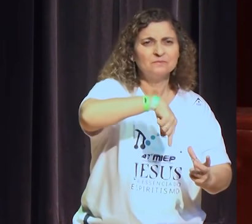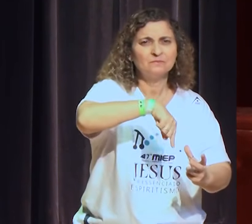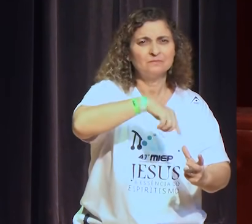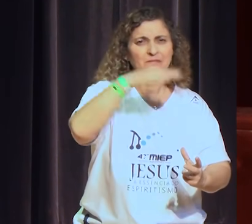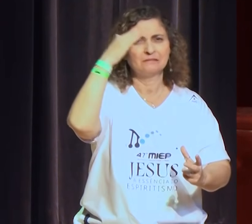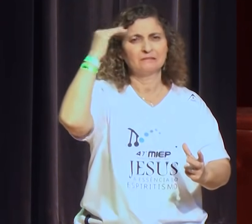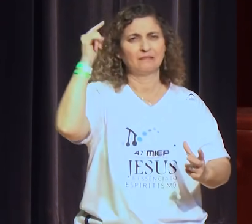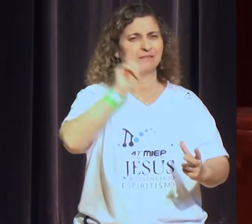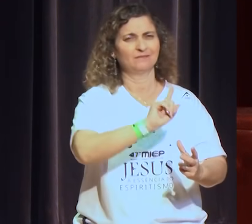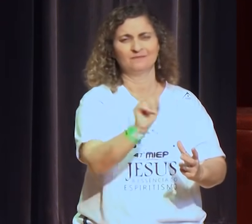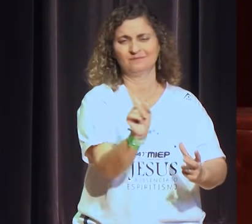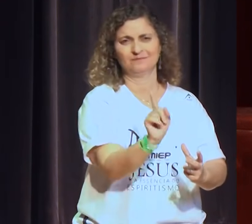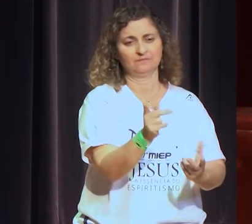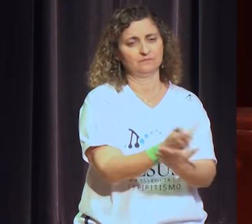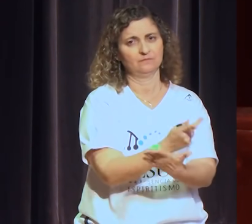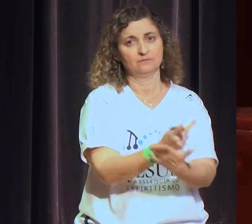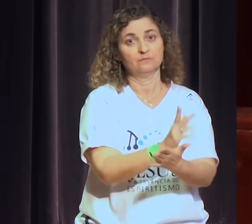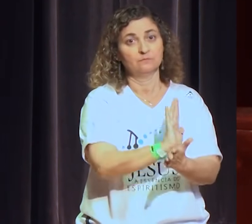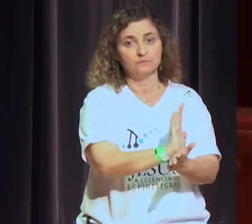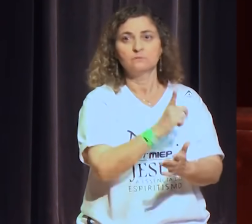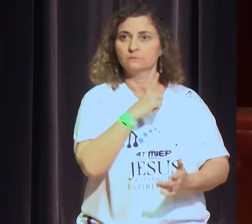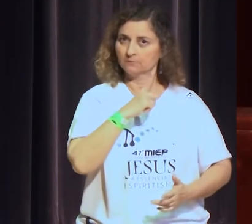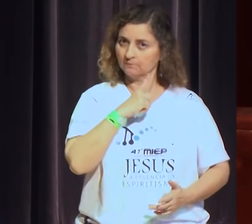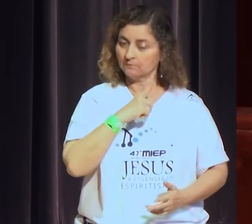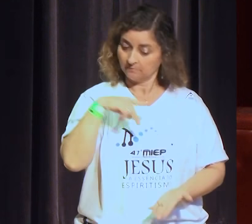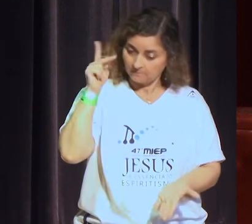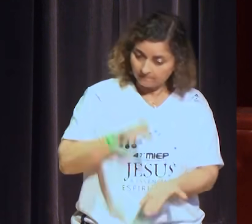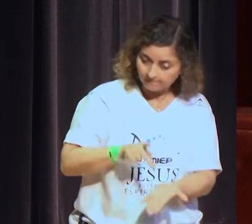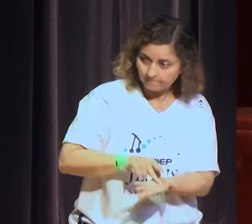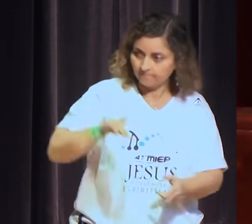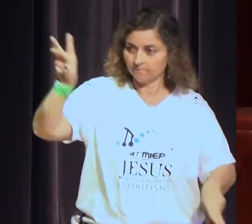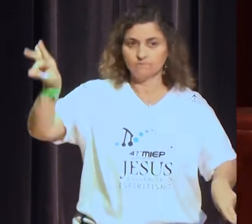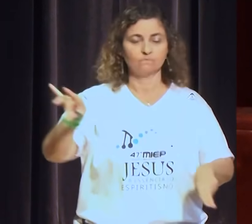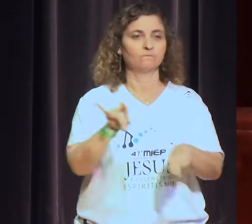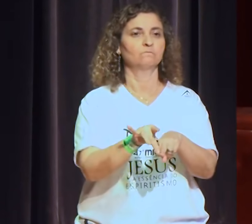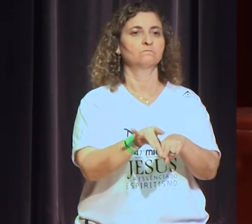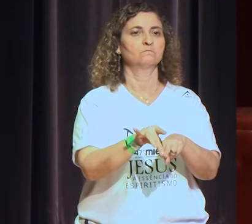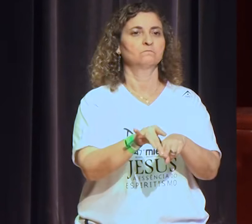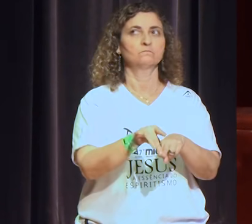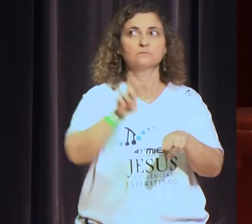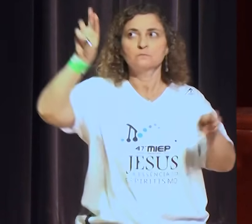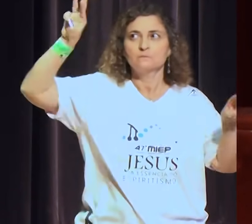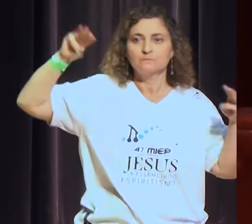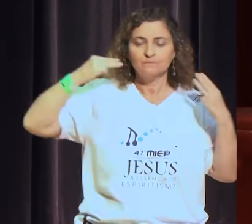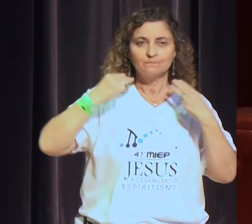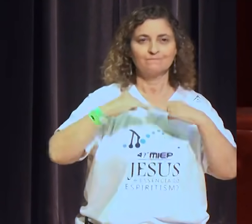Então, tirando esses aí que são os intrometidos, tem os que são enviados mesmo.